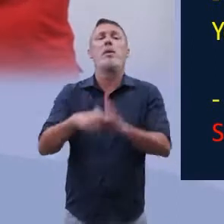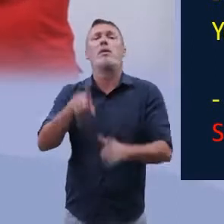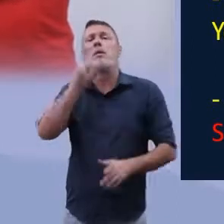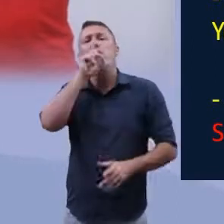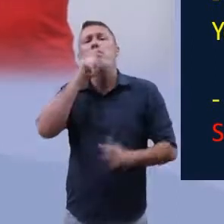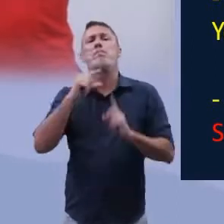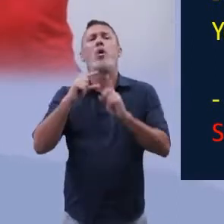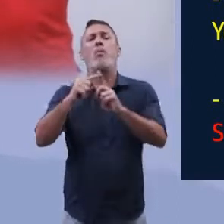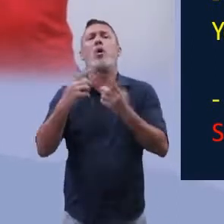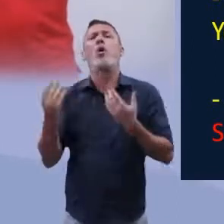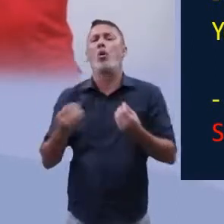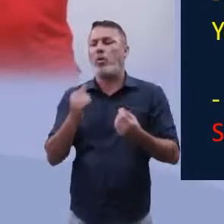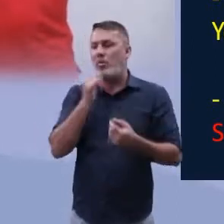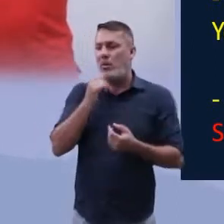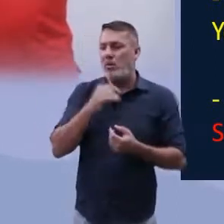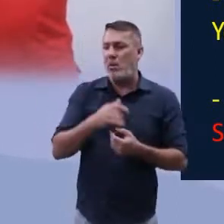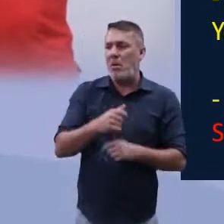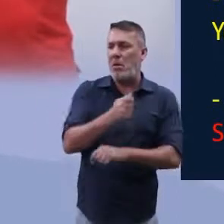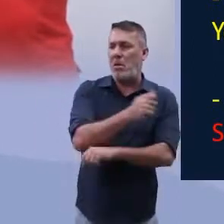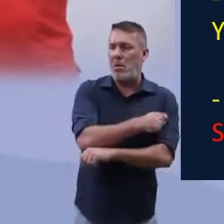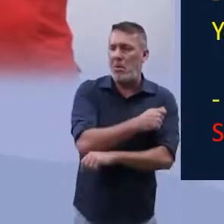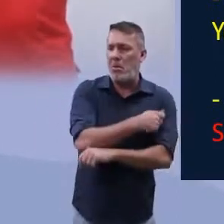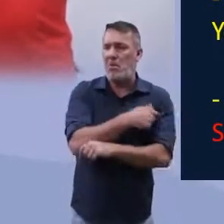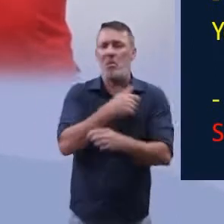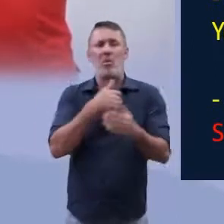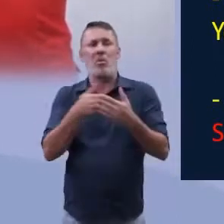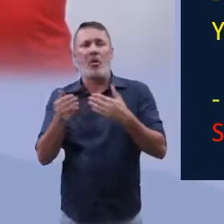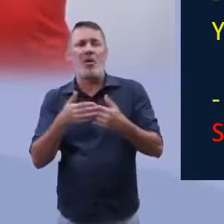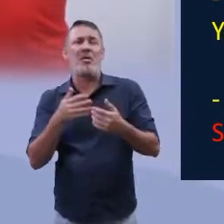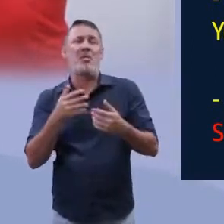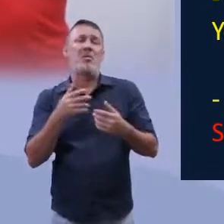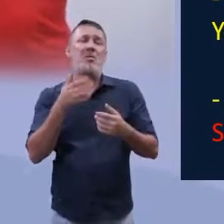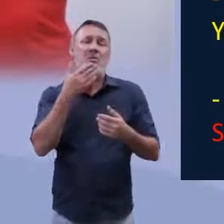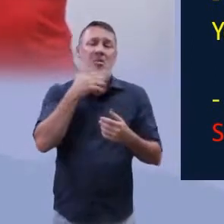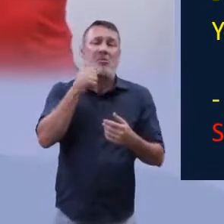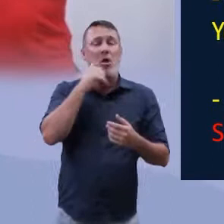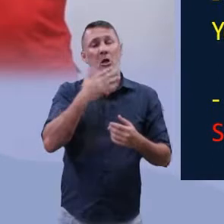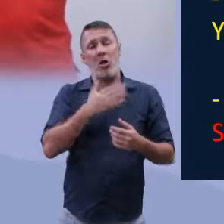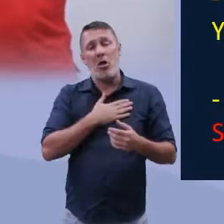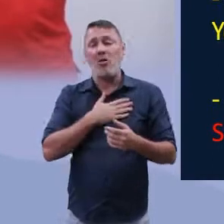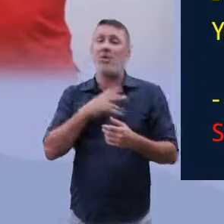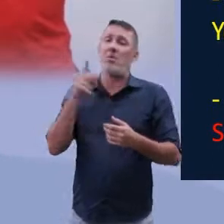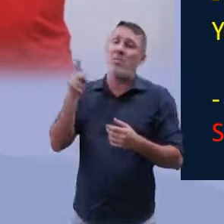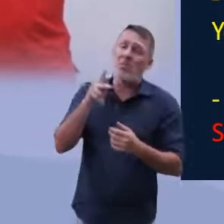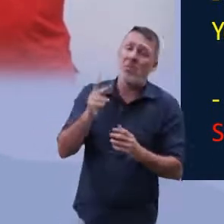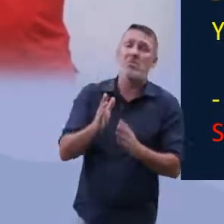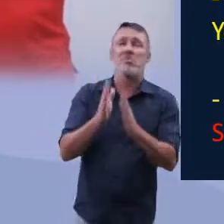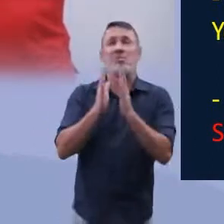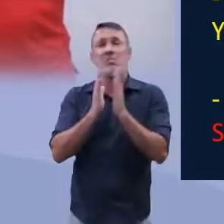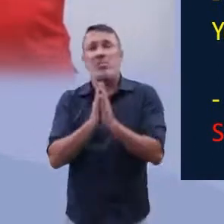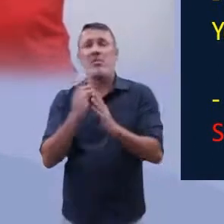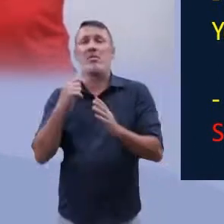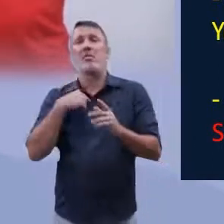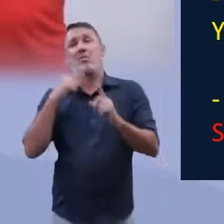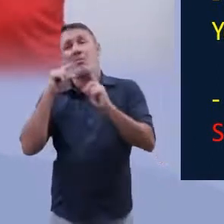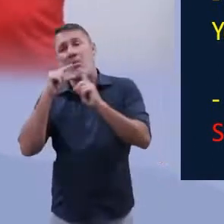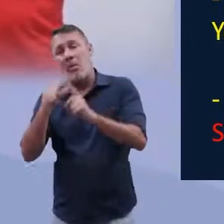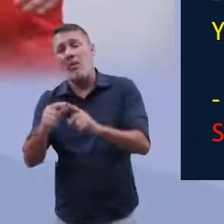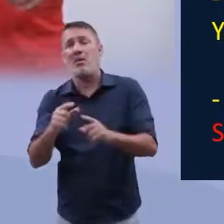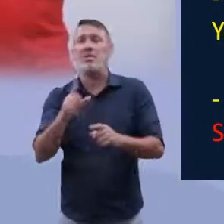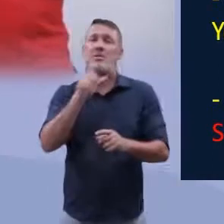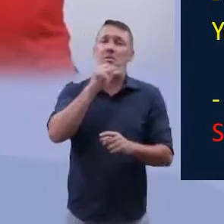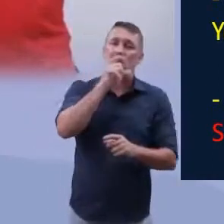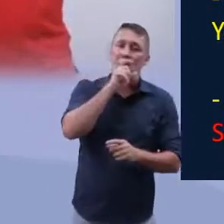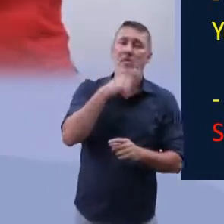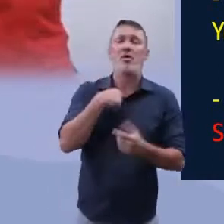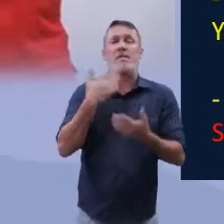Né? Alunos, alunas, estudantes, né, adoram fazer promessas. Professor, eu prometo que eu vou fazer a tarefa